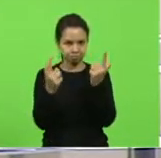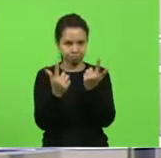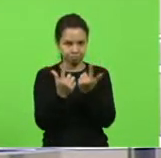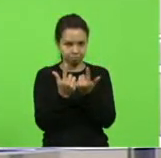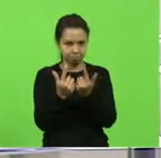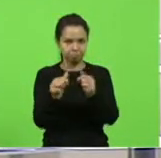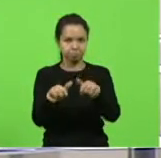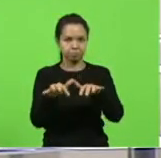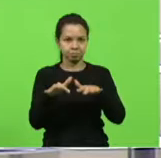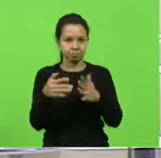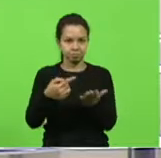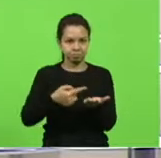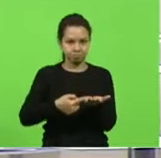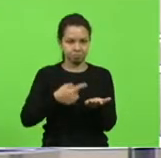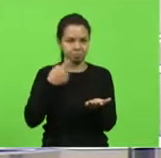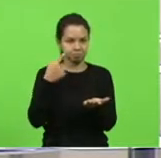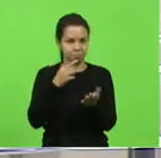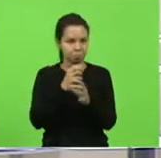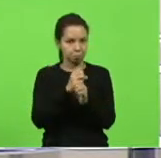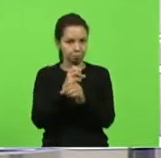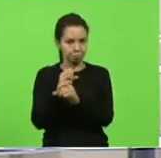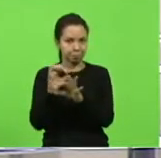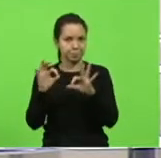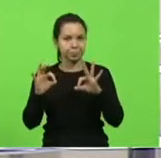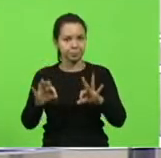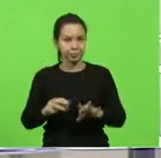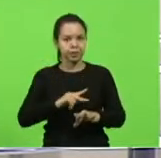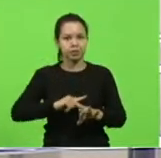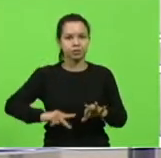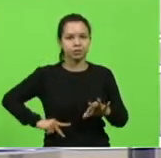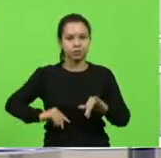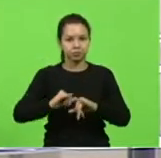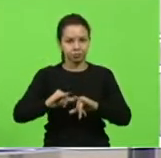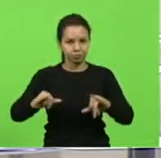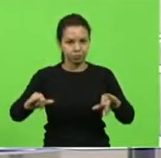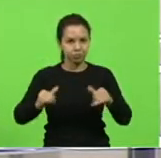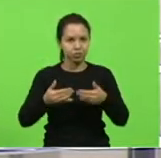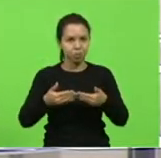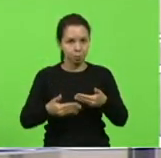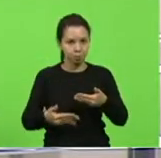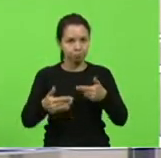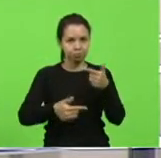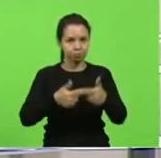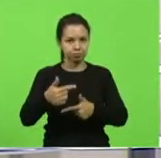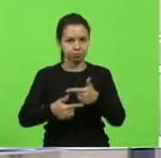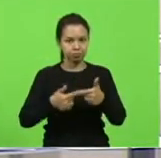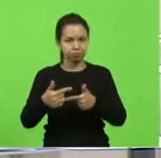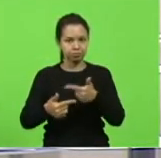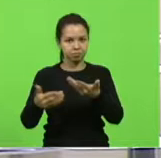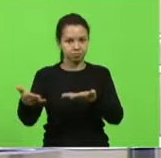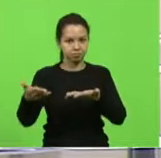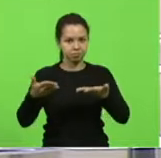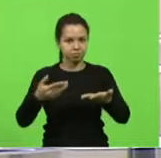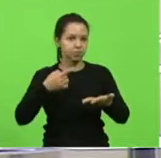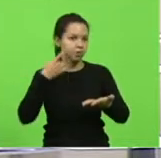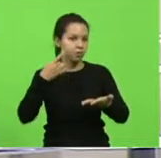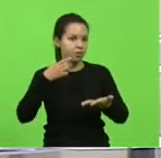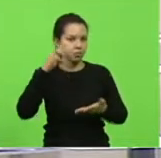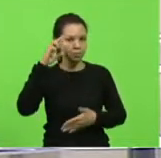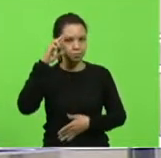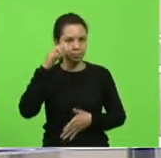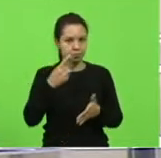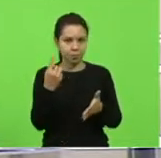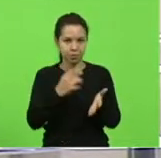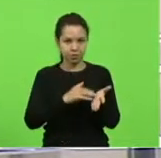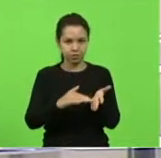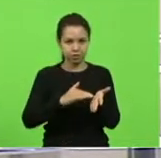ordinária havendo o quórum regimental o senhor presidente declarou abertos os trabalhos e convidou o senhor deputado Ricardo Alba primeiro-secretário